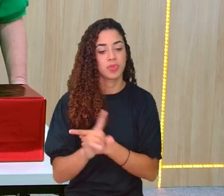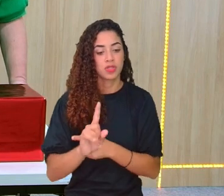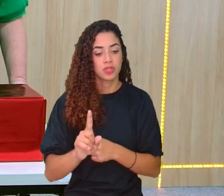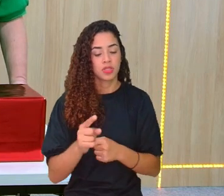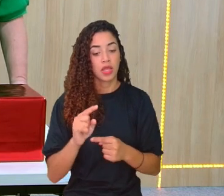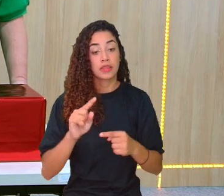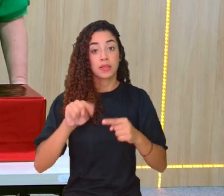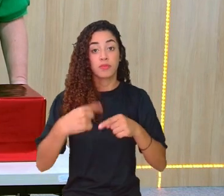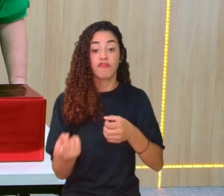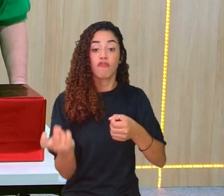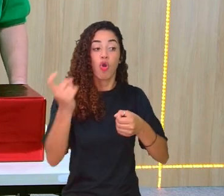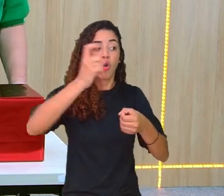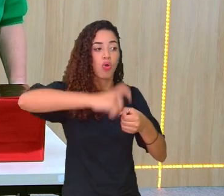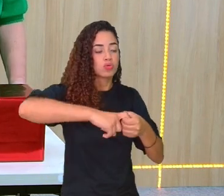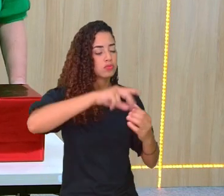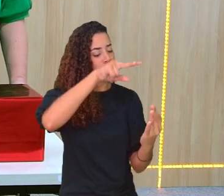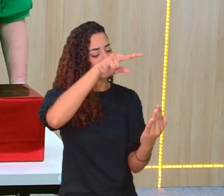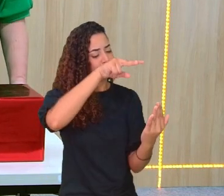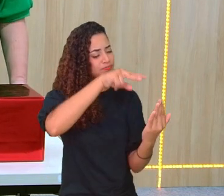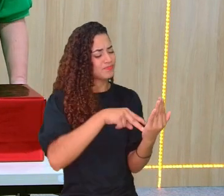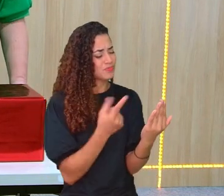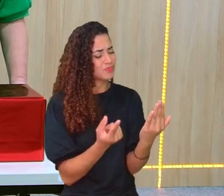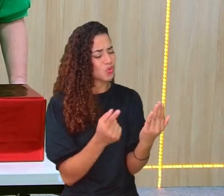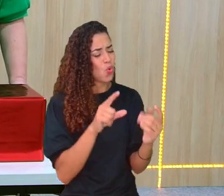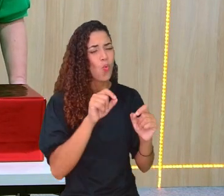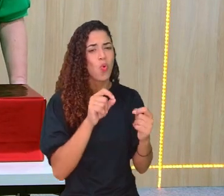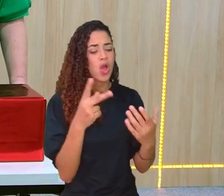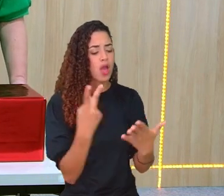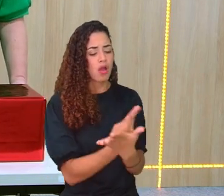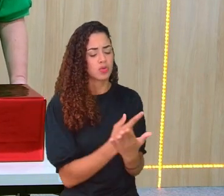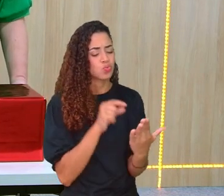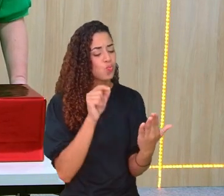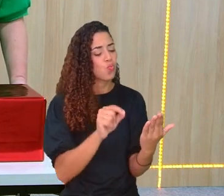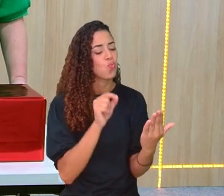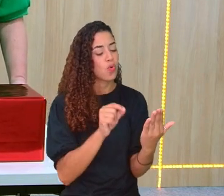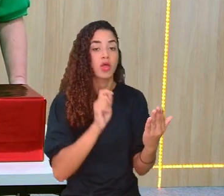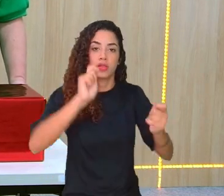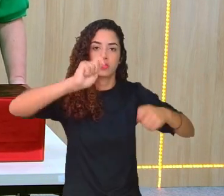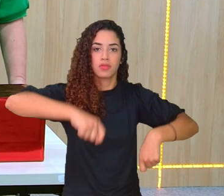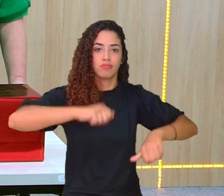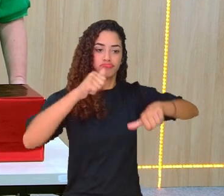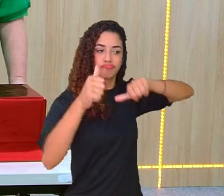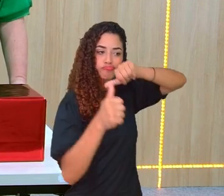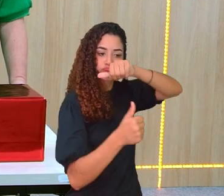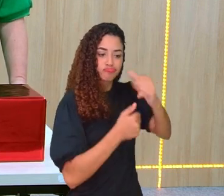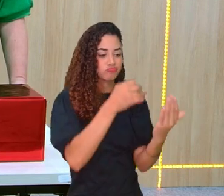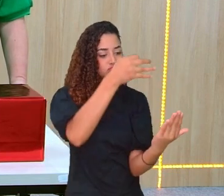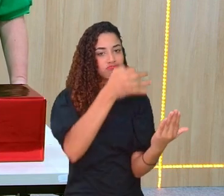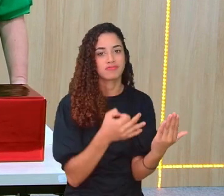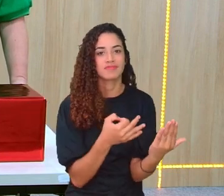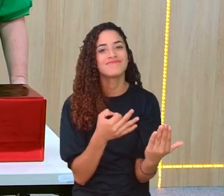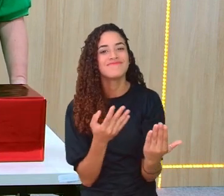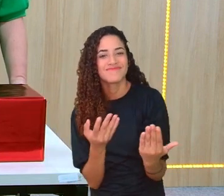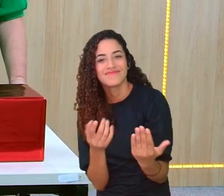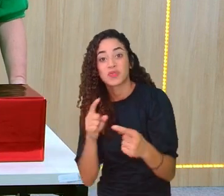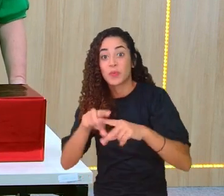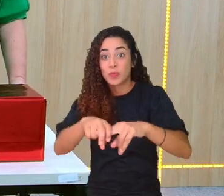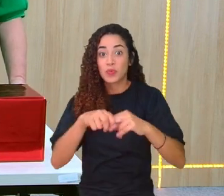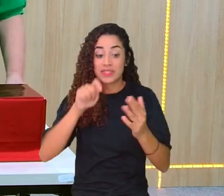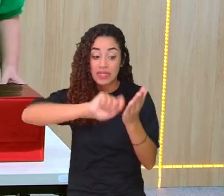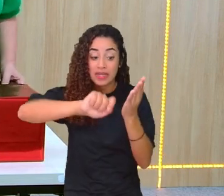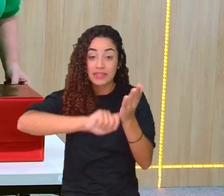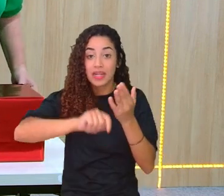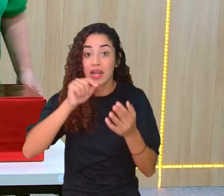fazer, qual foi o caminho que eu tomei errado, tá? E corrigir. Então, é muito importante caderno e lápis.